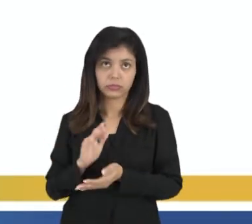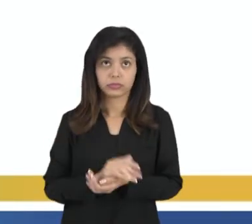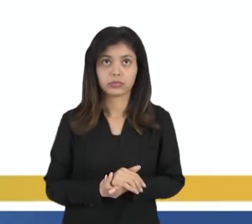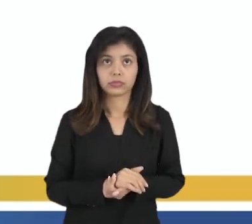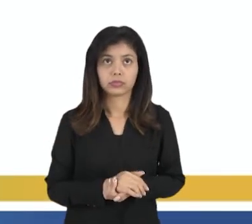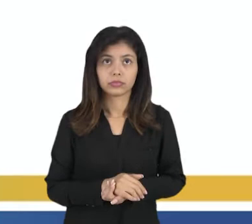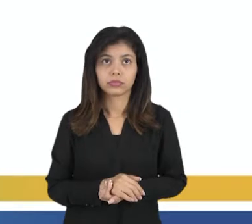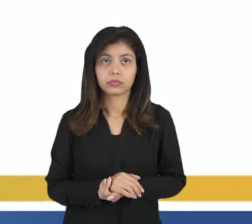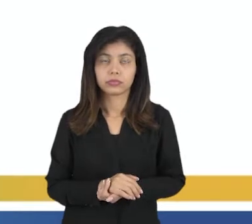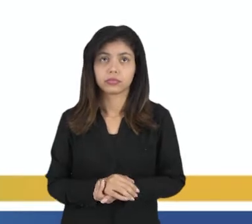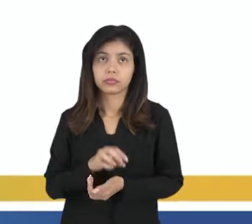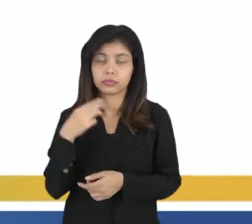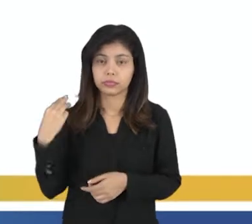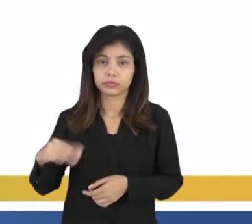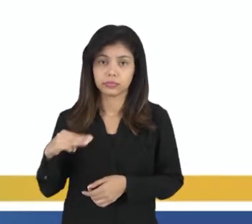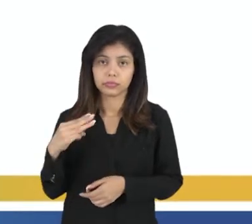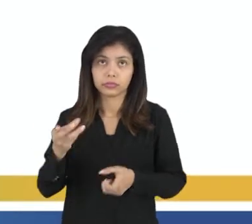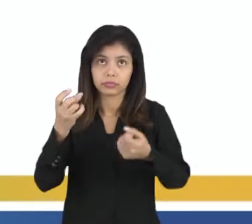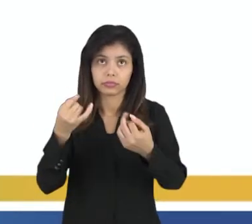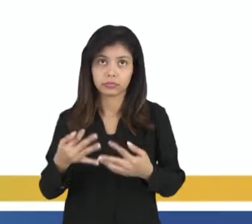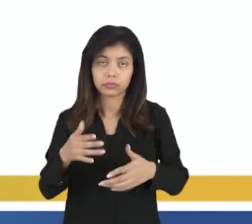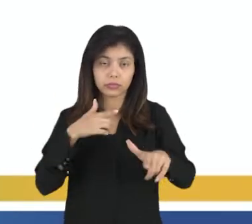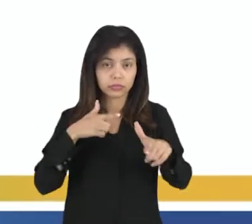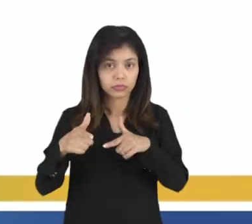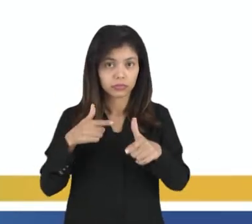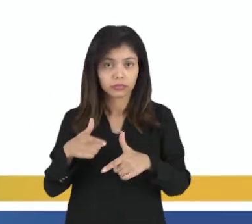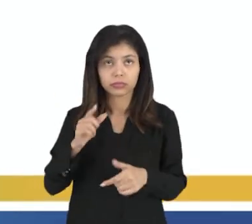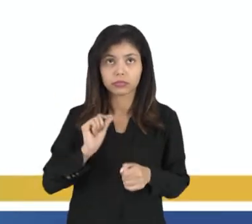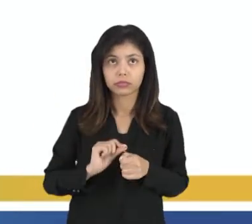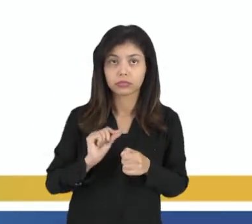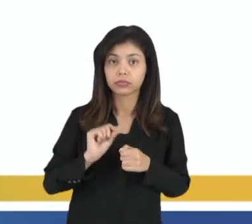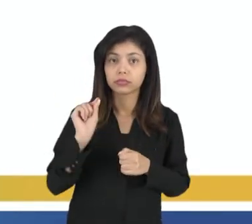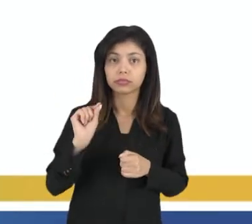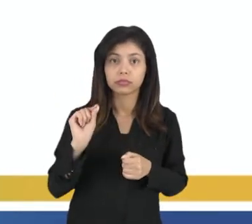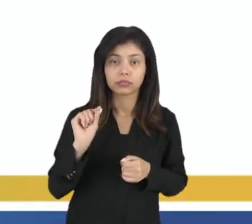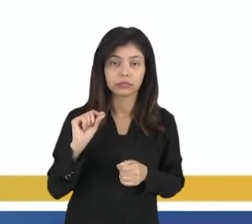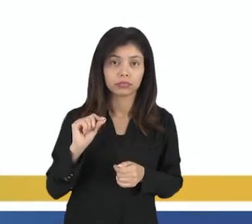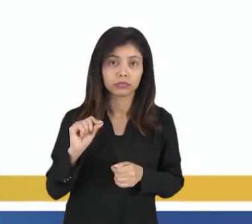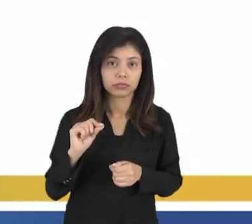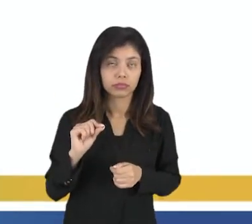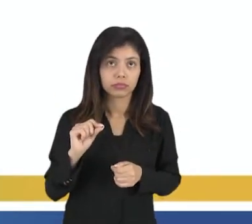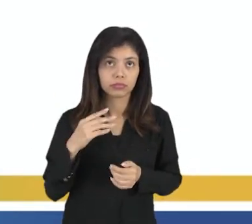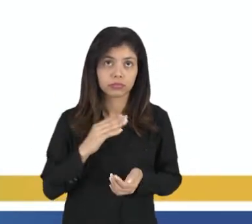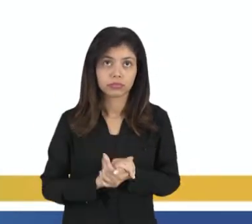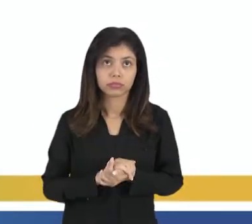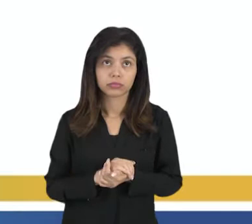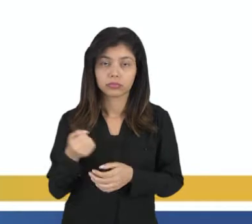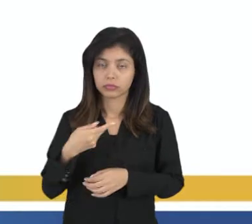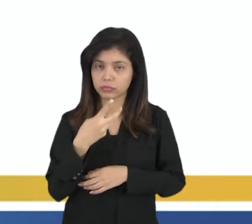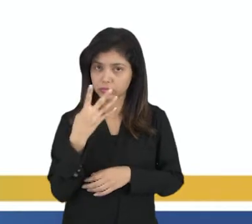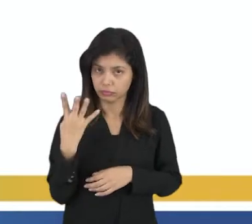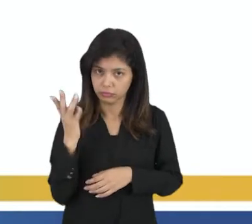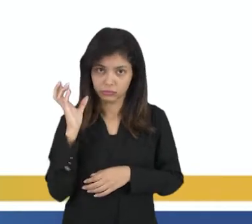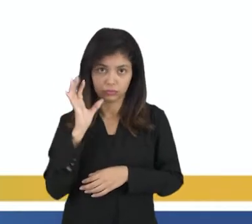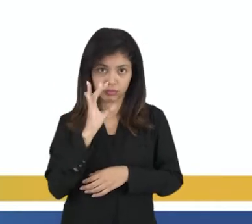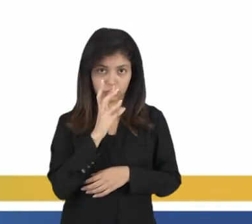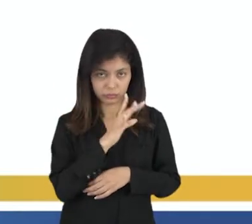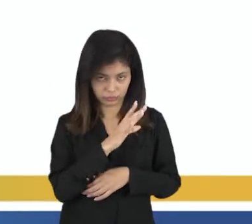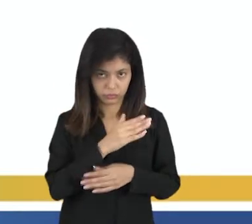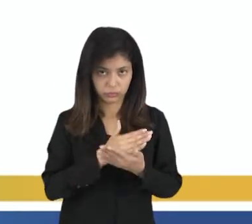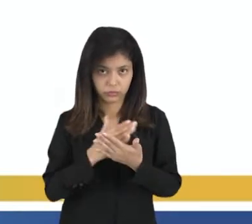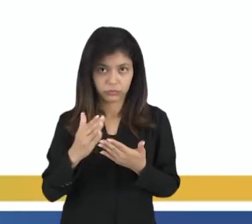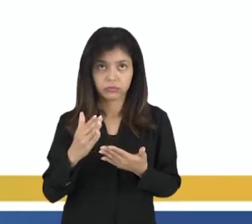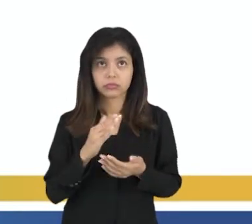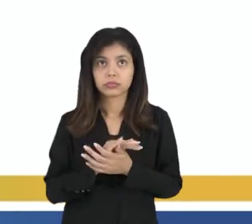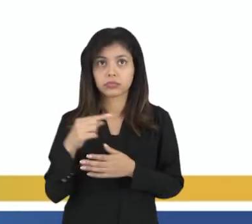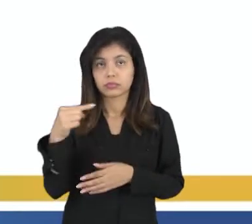desperdiçada. Então, matematicamente, ó, esse trabalho aqui vai ser o quê? Trabalho efetivo. Vai ser a quantidade de calor